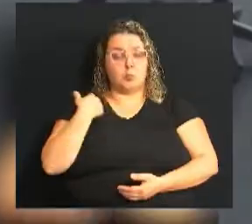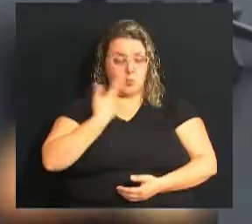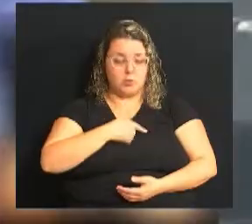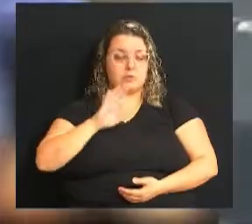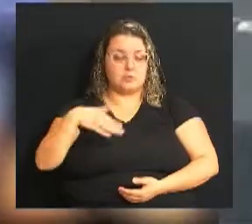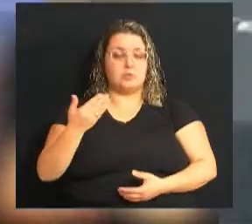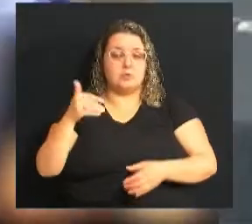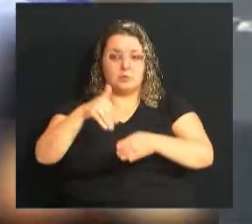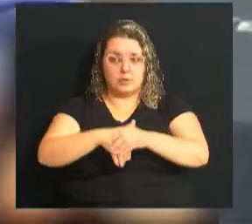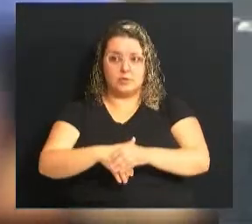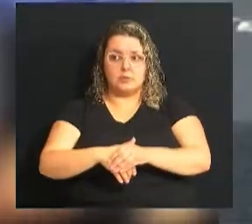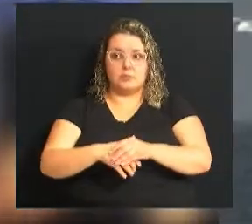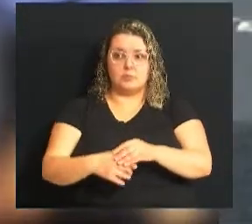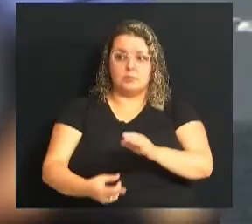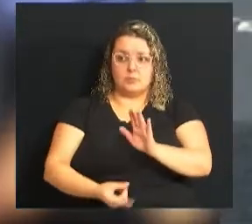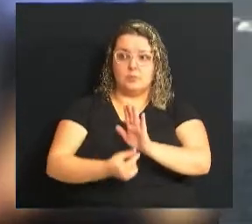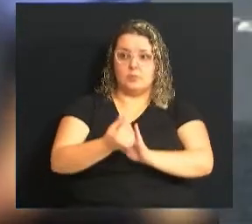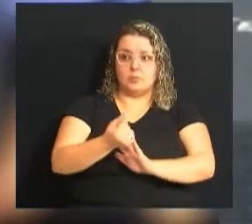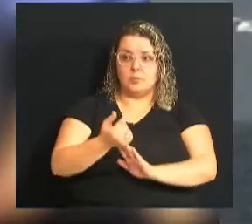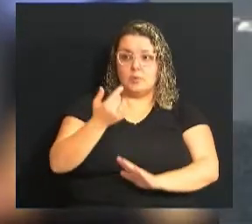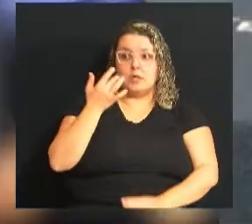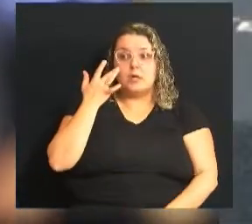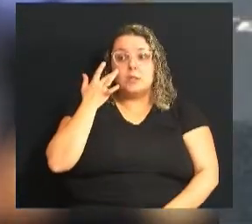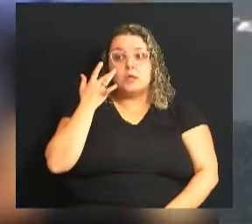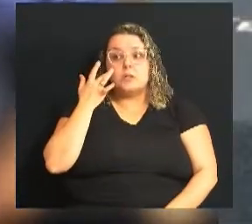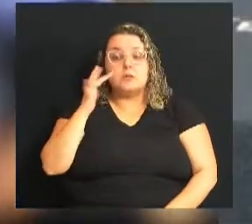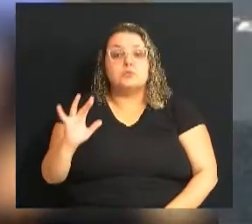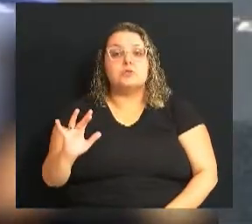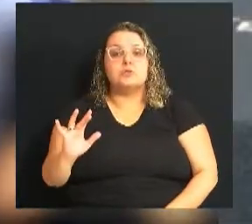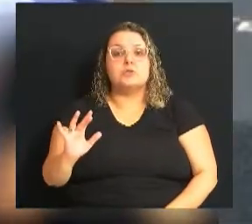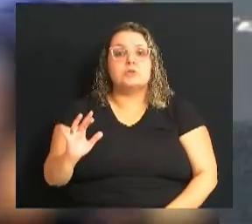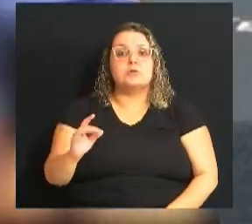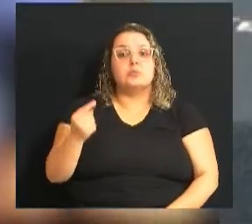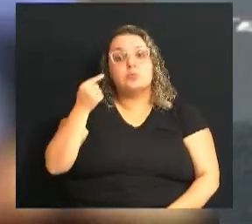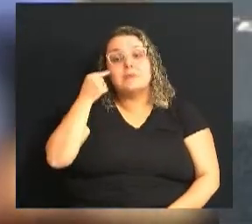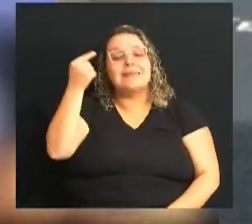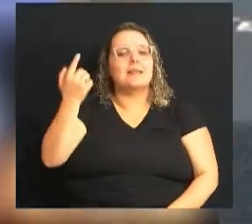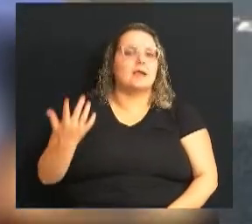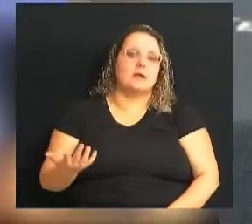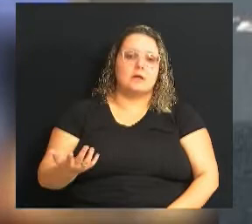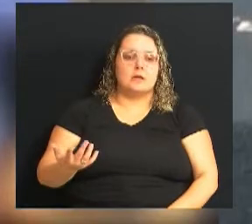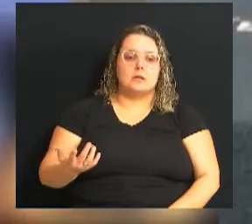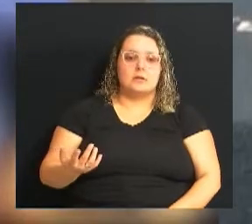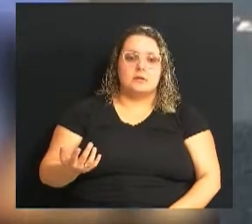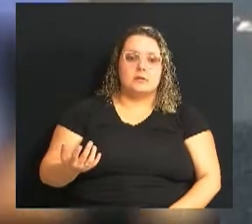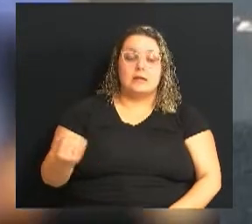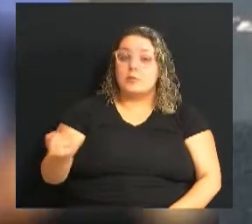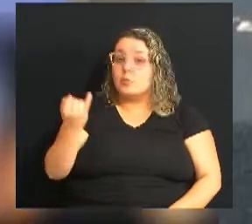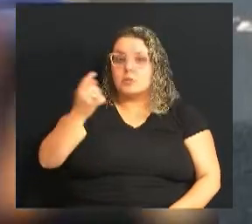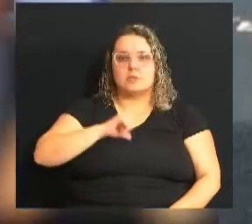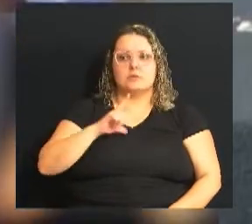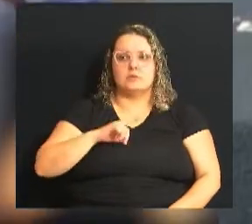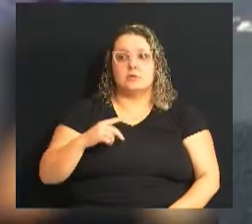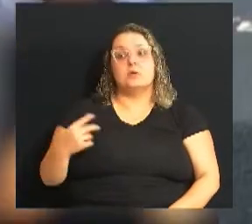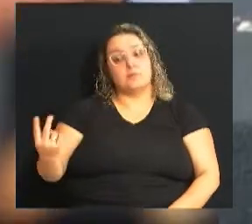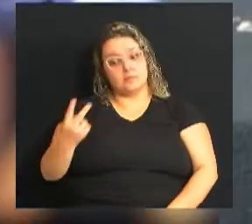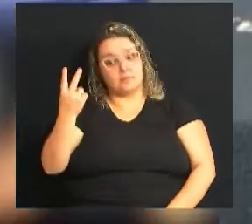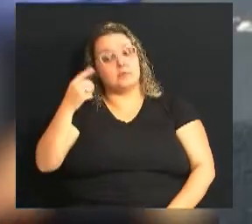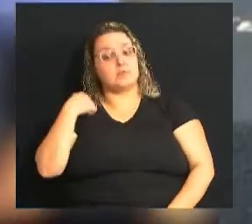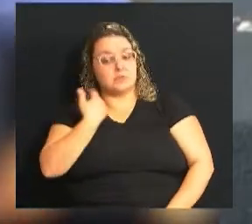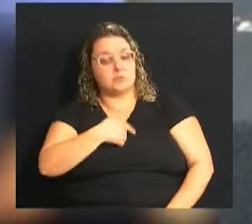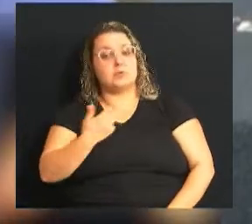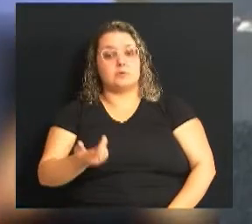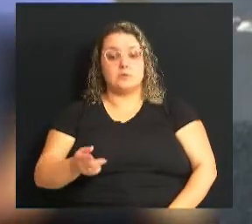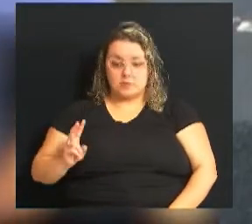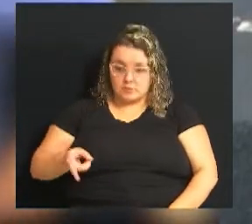tinha ideia da dimensão, da importância que ele tem a partir de agora. Isso vai nos valorizar muito, nós vereadores, saber que isso vai ser